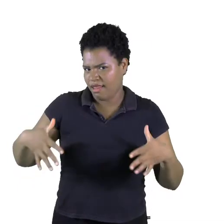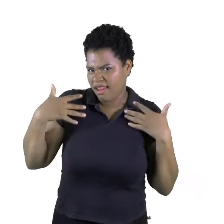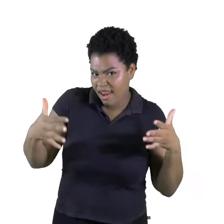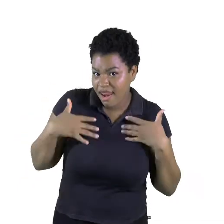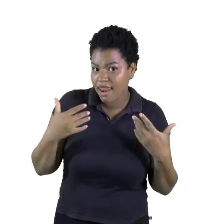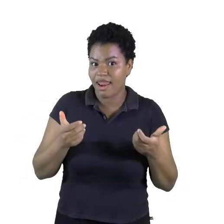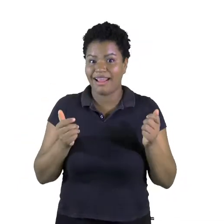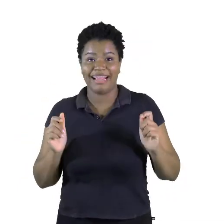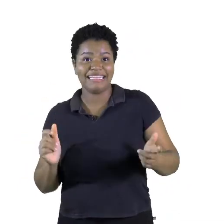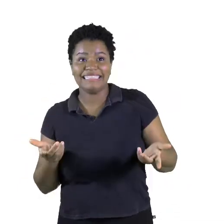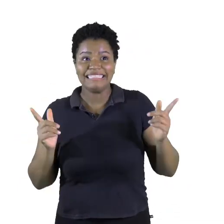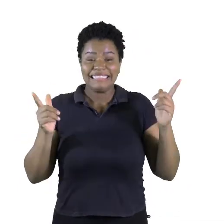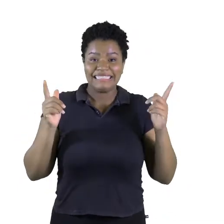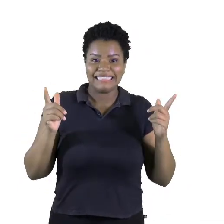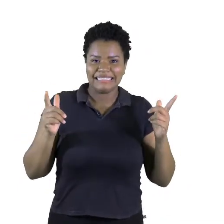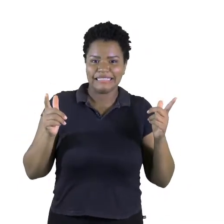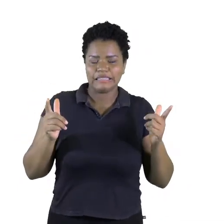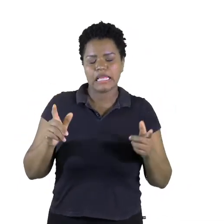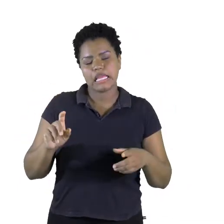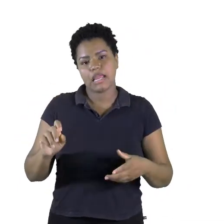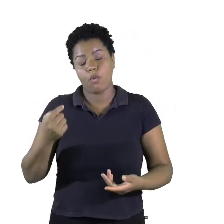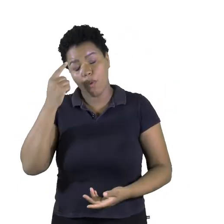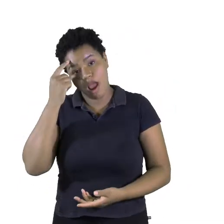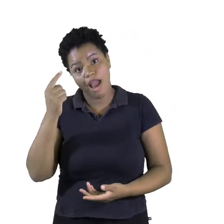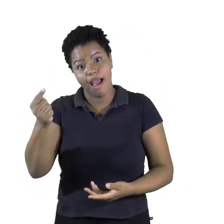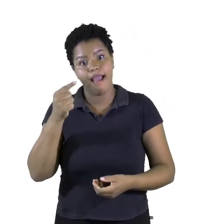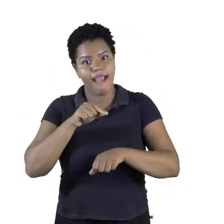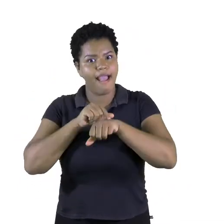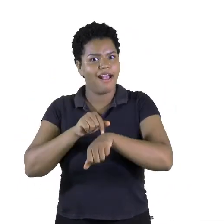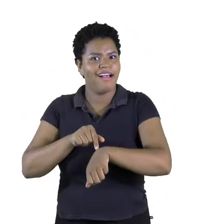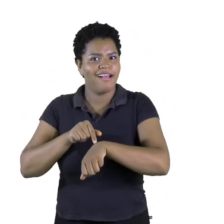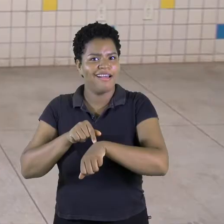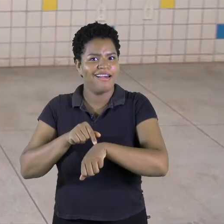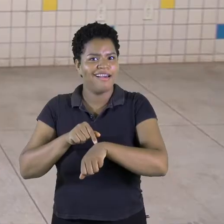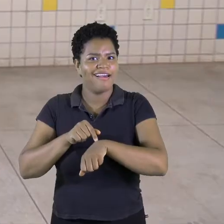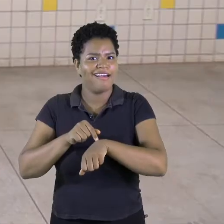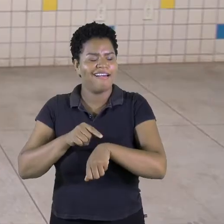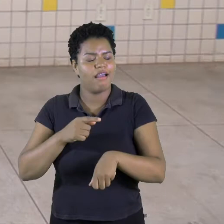ela tem uma ideia, quando a gente tem uma ideia assim naquela hora, faz aquela cara assim,